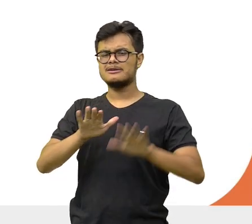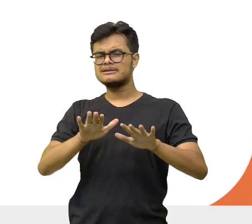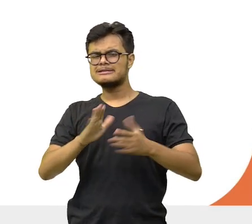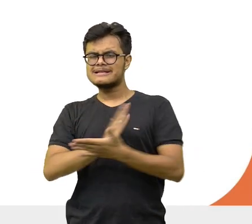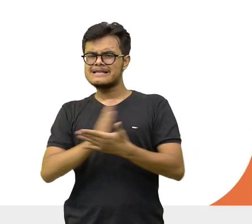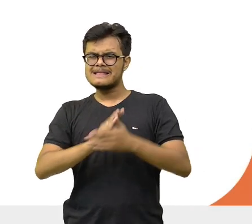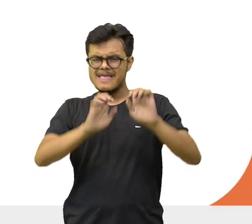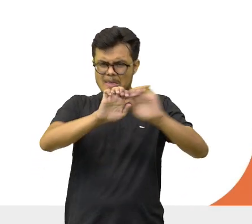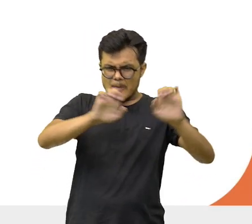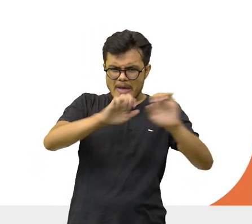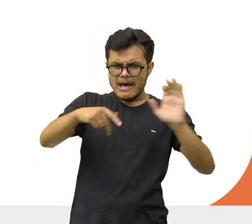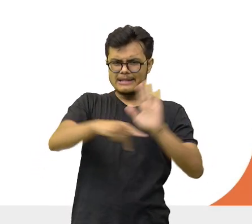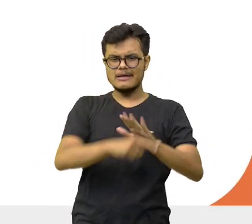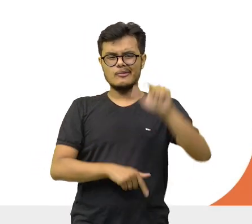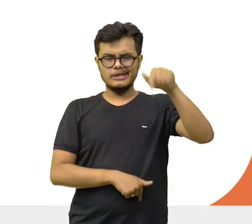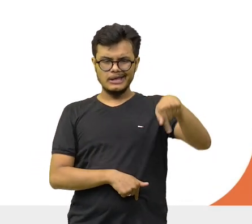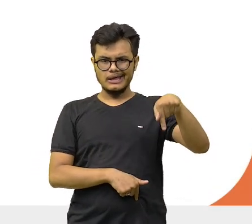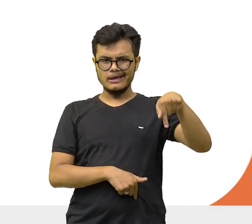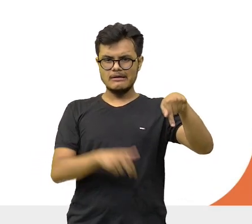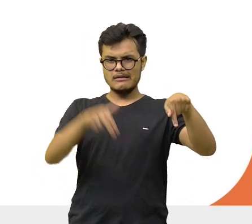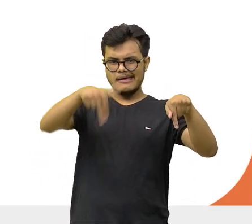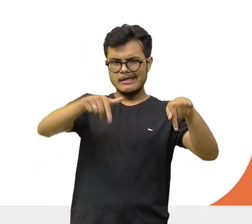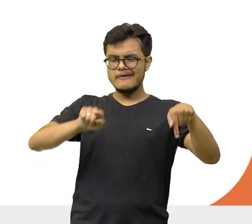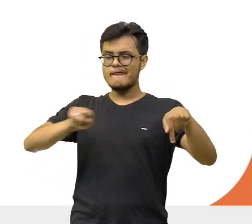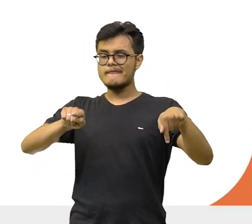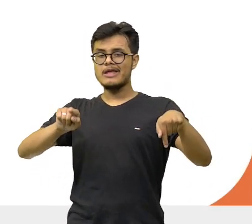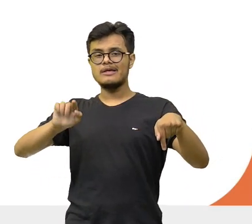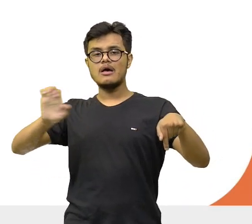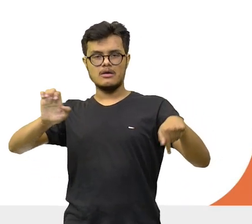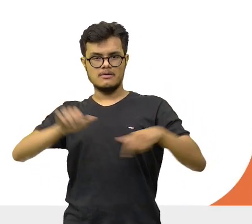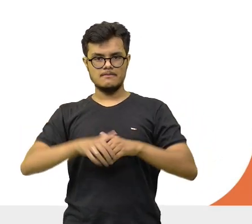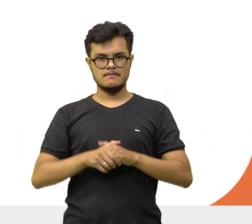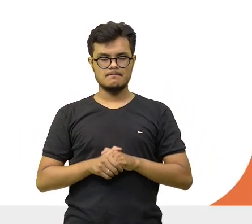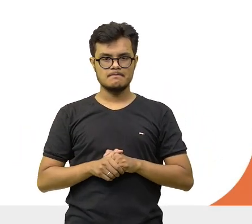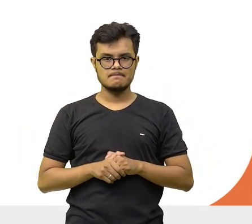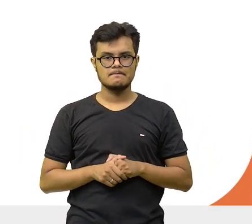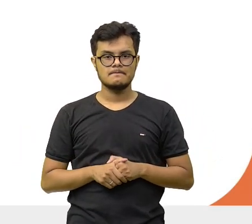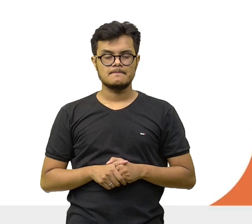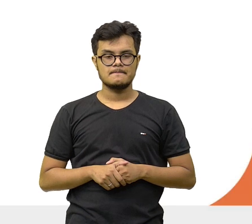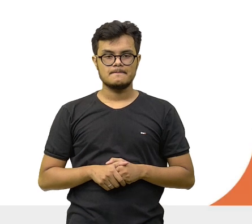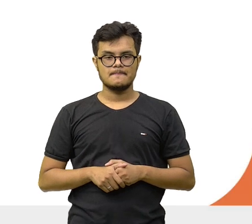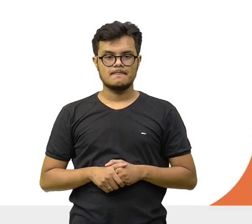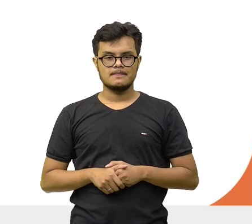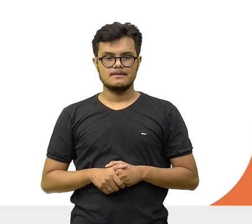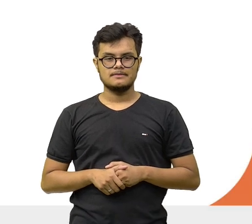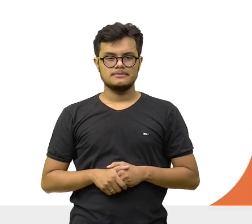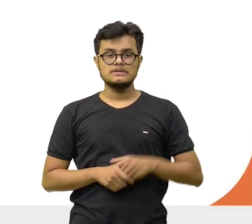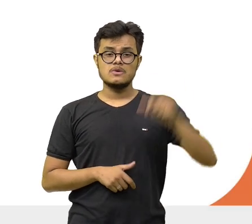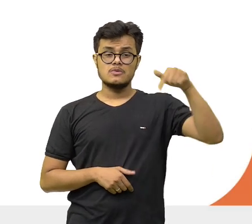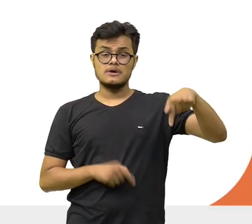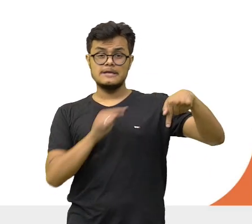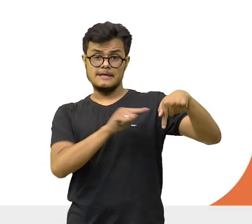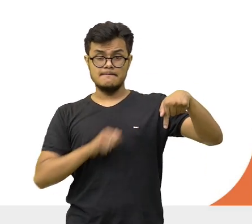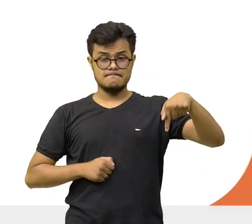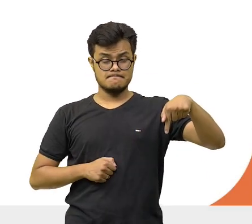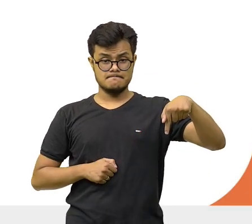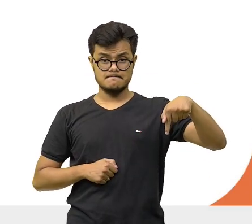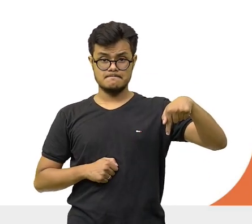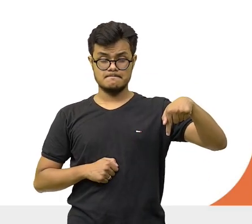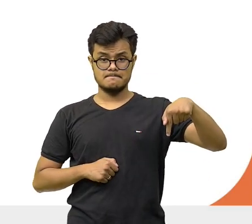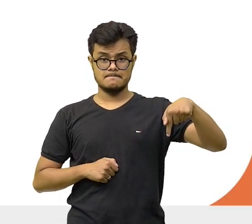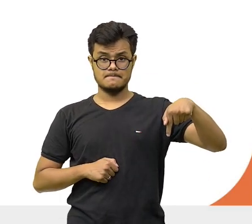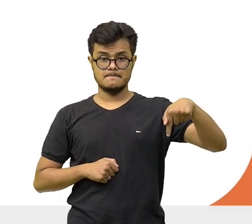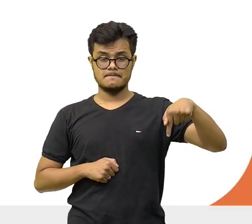pequena equação aqui, Q igual a N vezes E, onde o Q representa